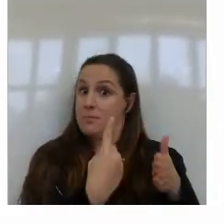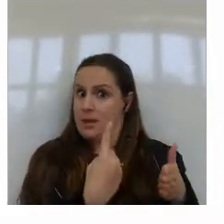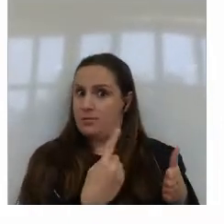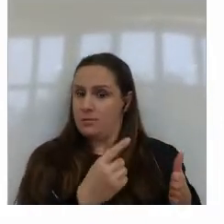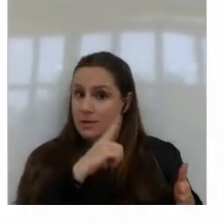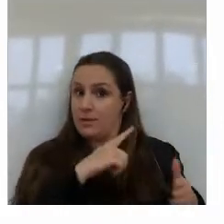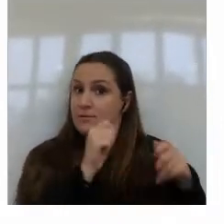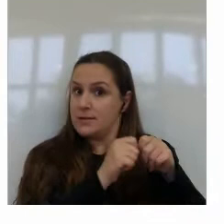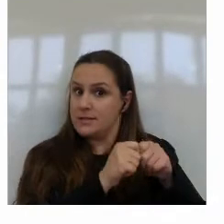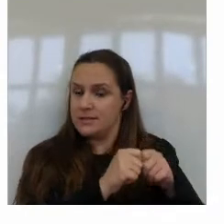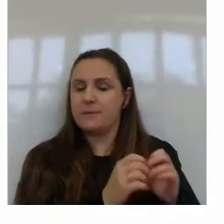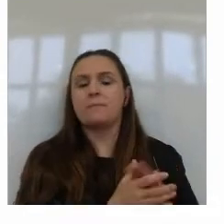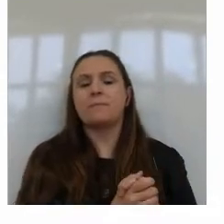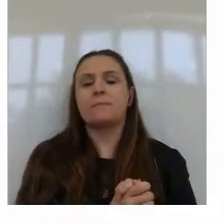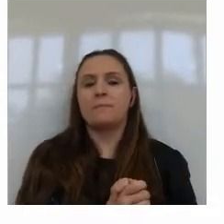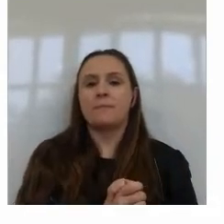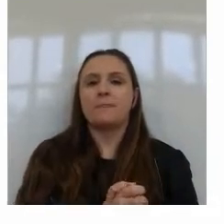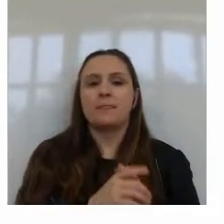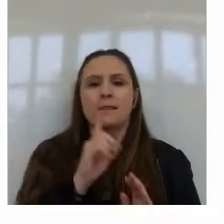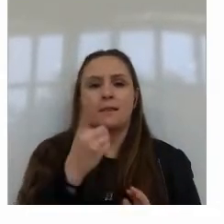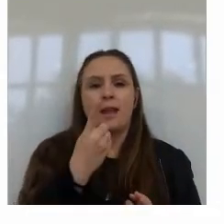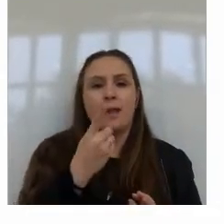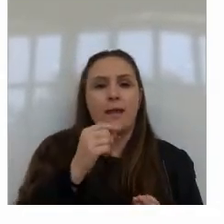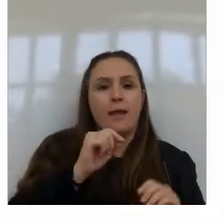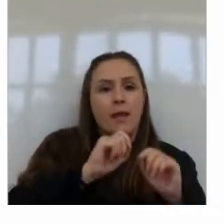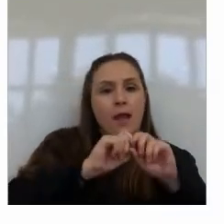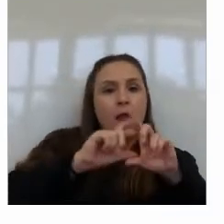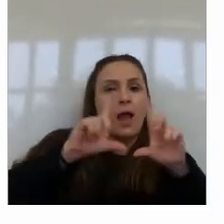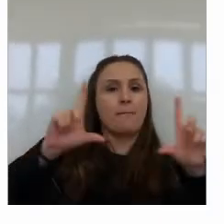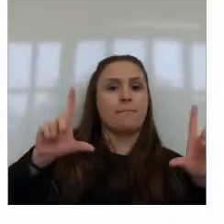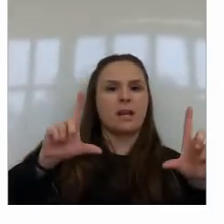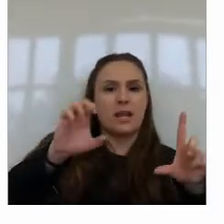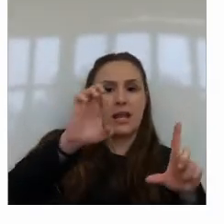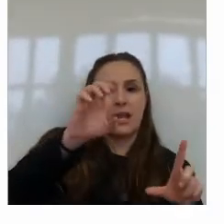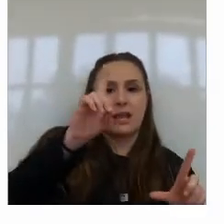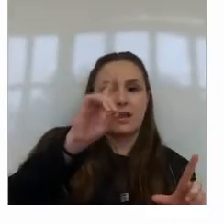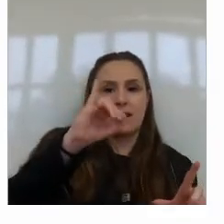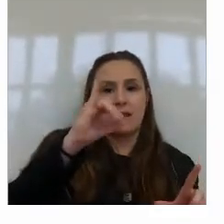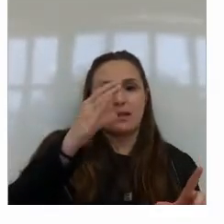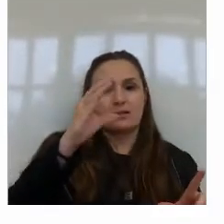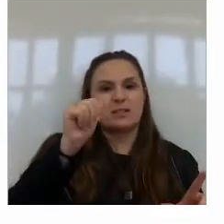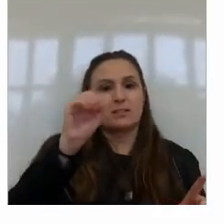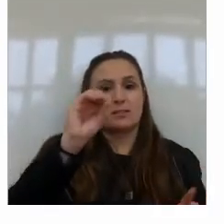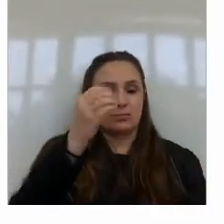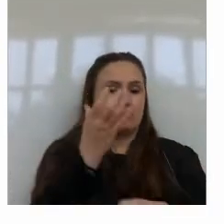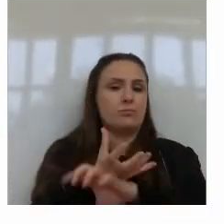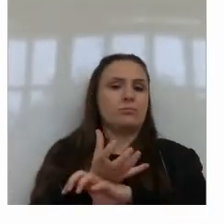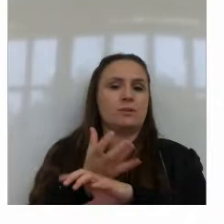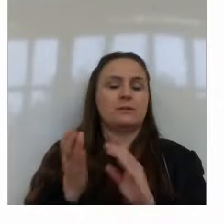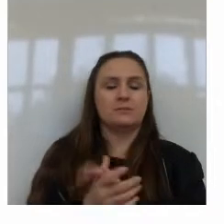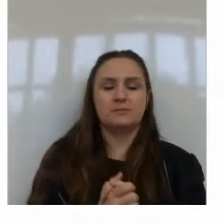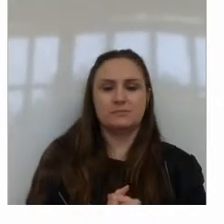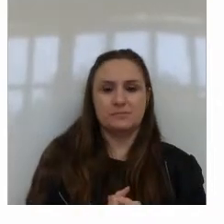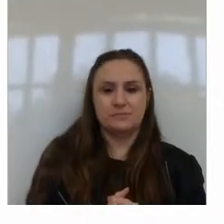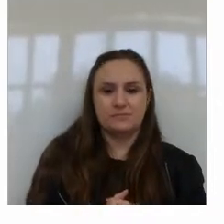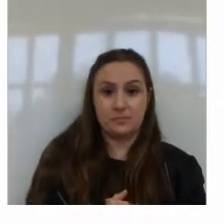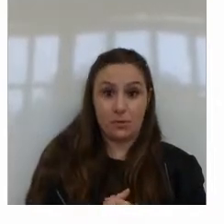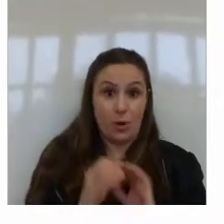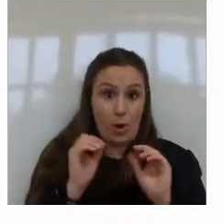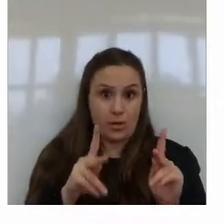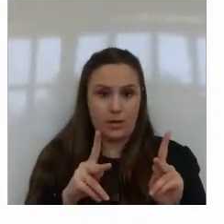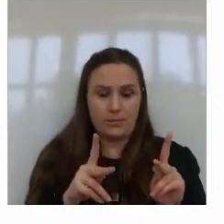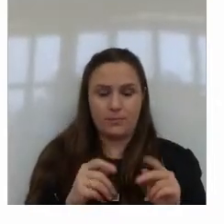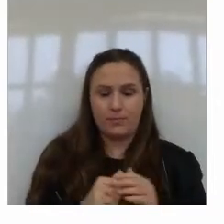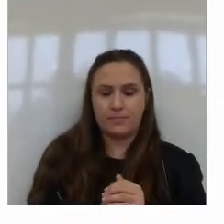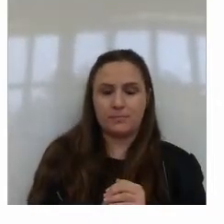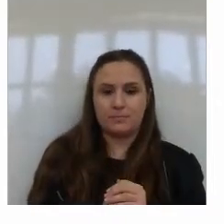funciona? A primeira coisa que a gente tem que fazer é ativar a nossa edição do